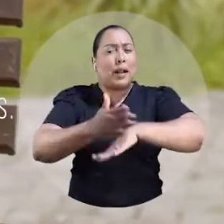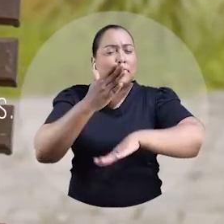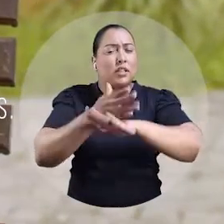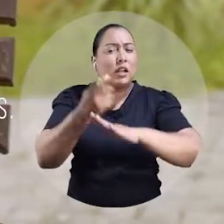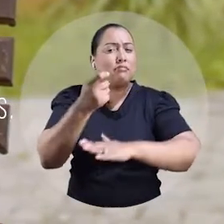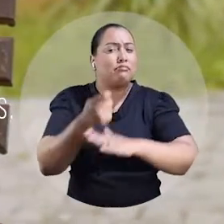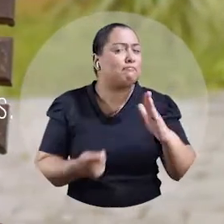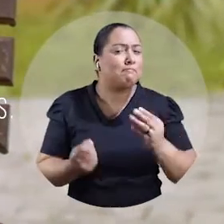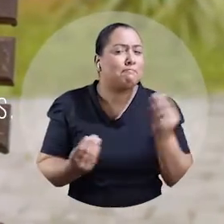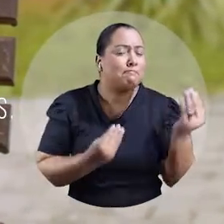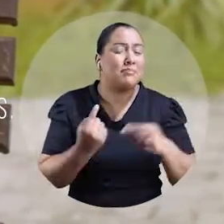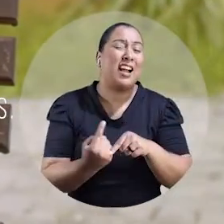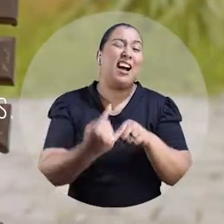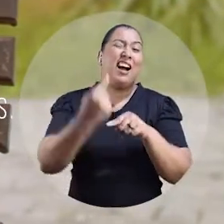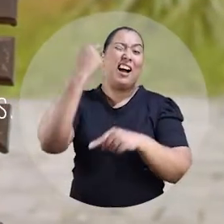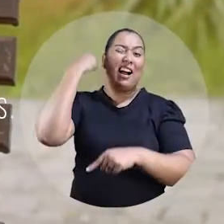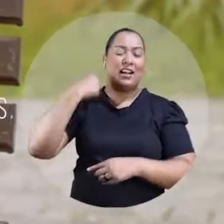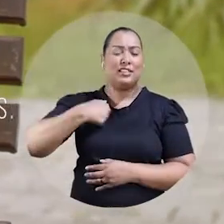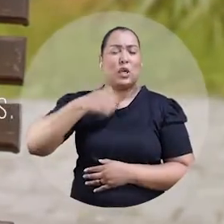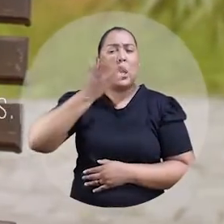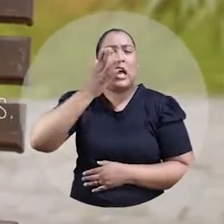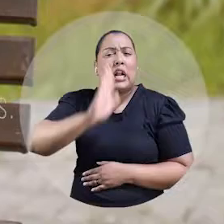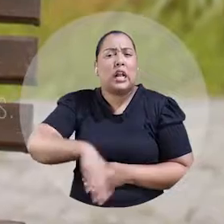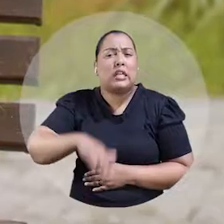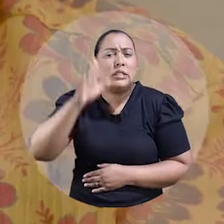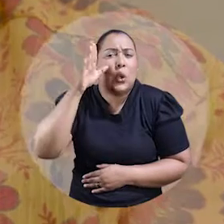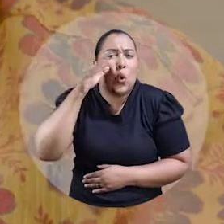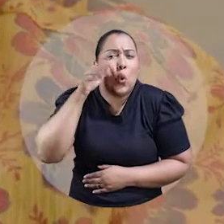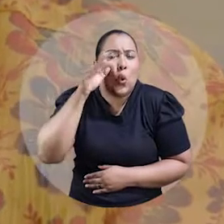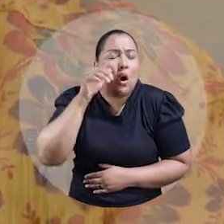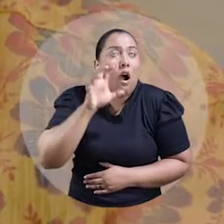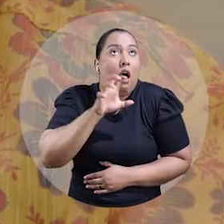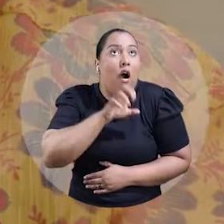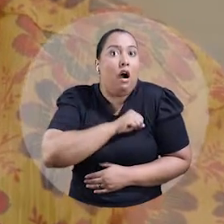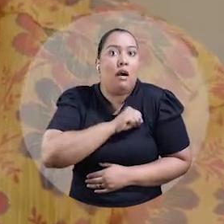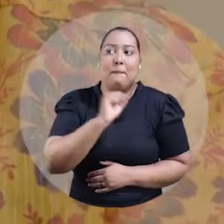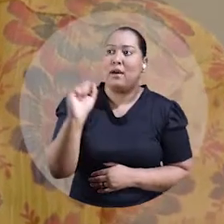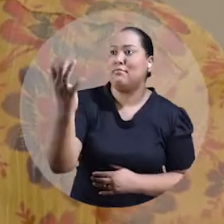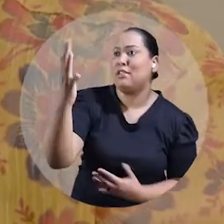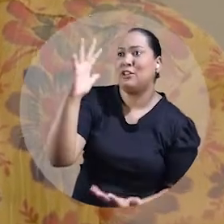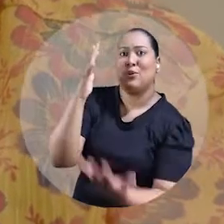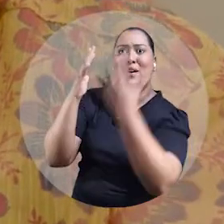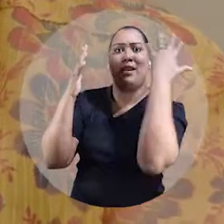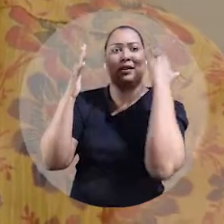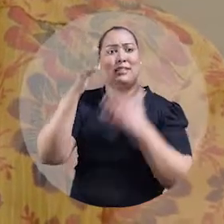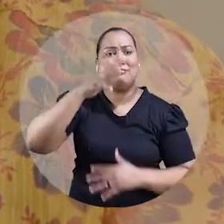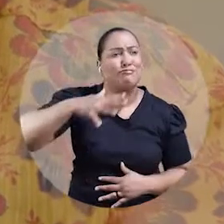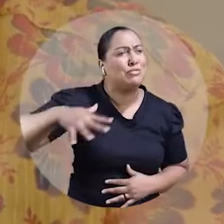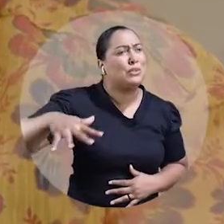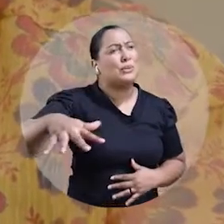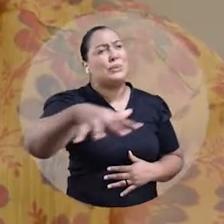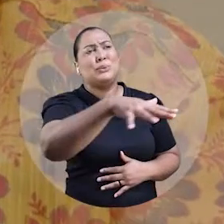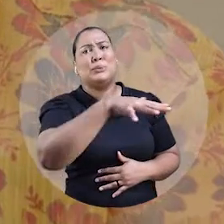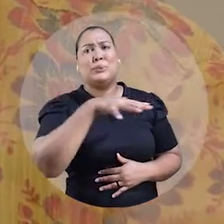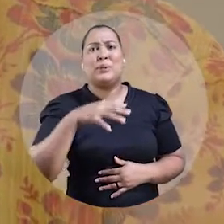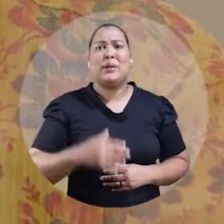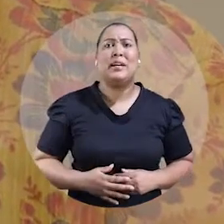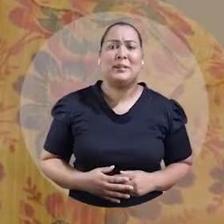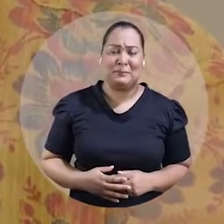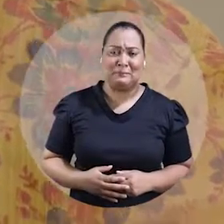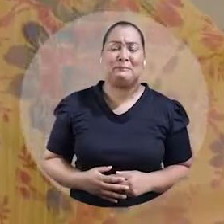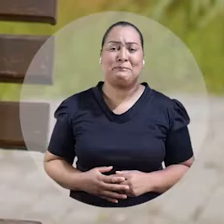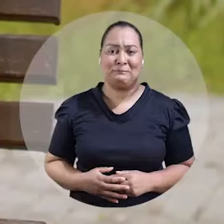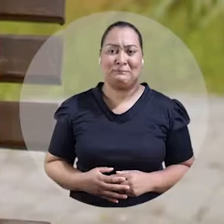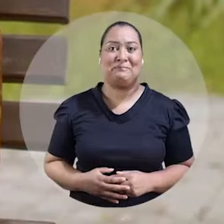menina curiosa, fascinada pela natureza, pelo mundo como um todo.